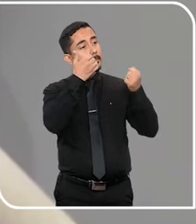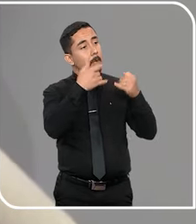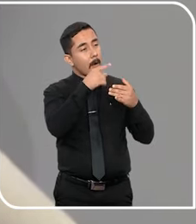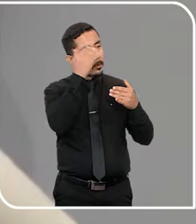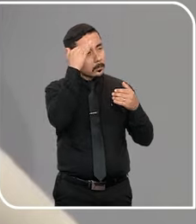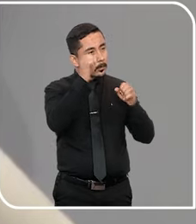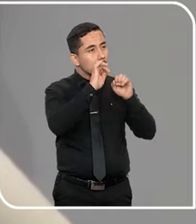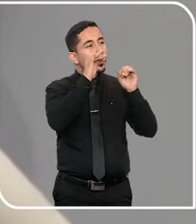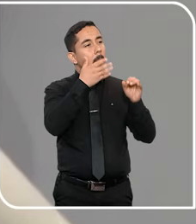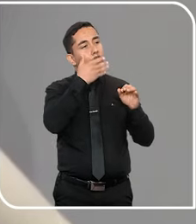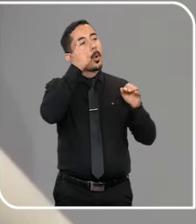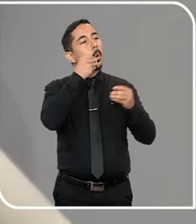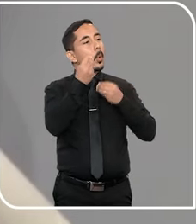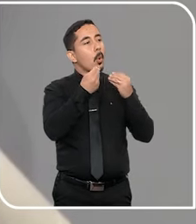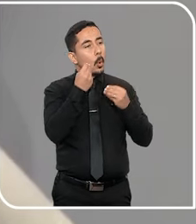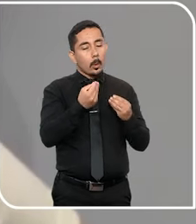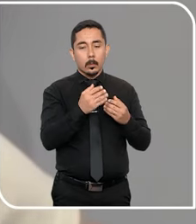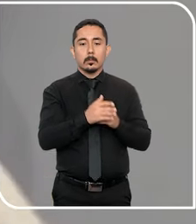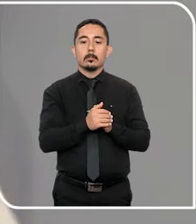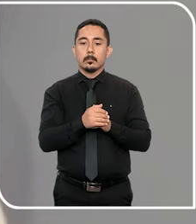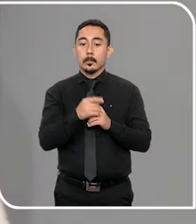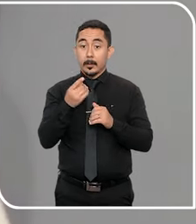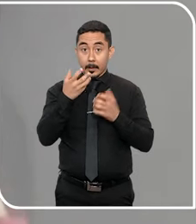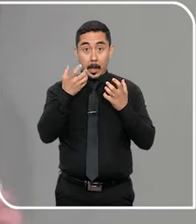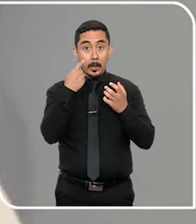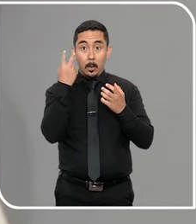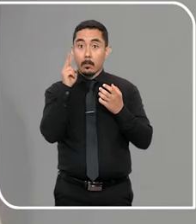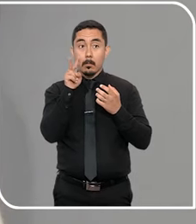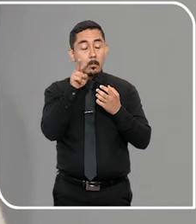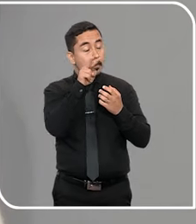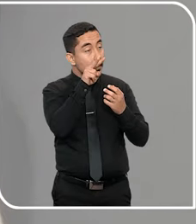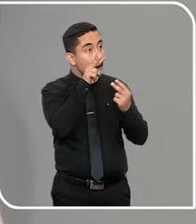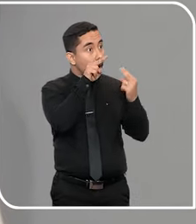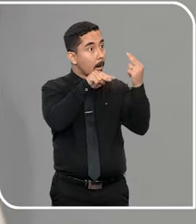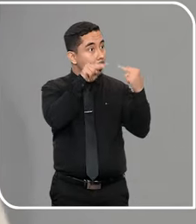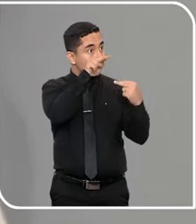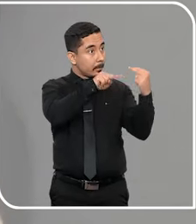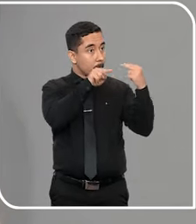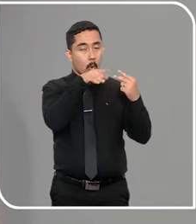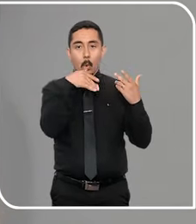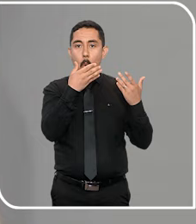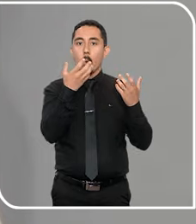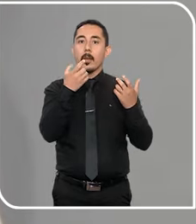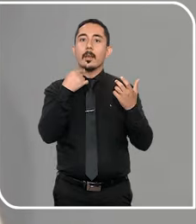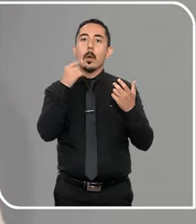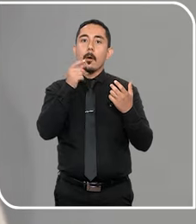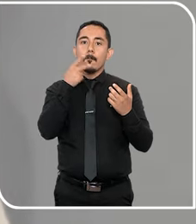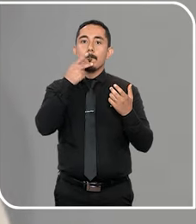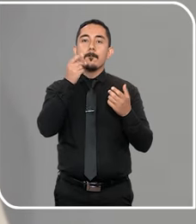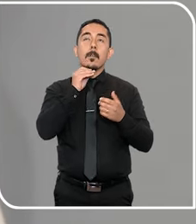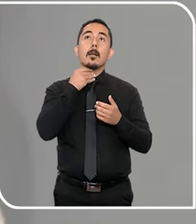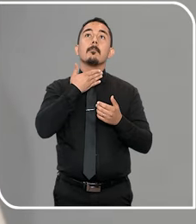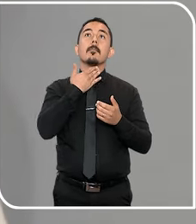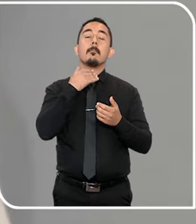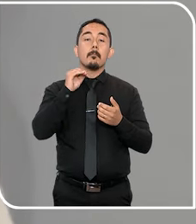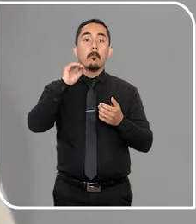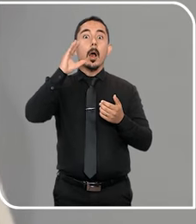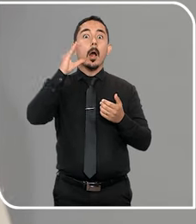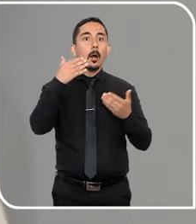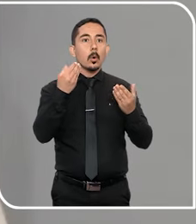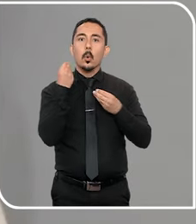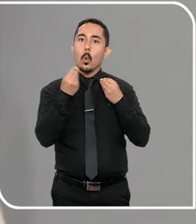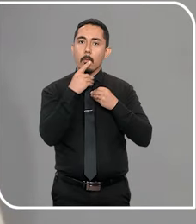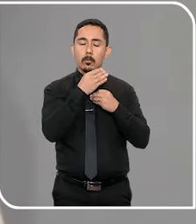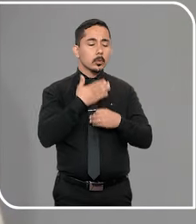posso falar para você entender melhor você quer que eu fique né virado para você você quer que eu fale um pouco mais alto um pouco